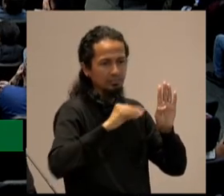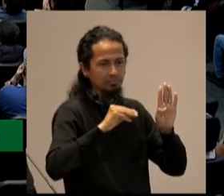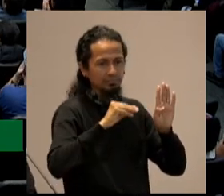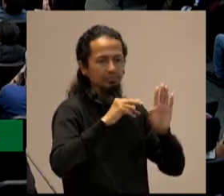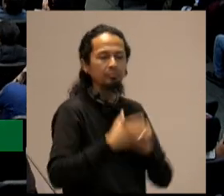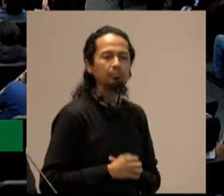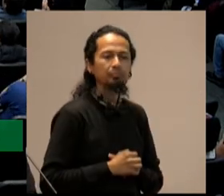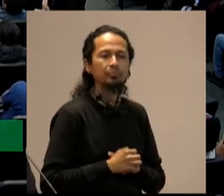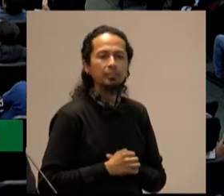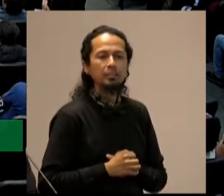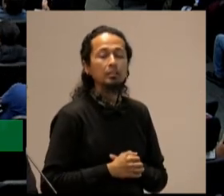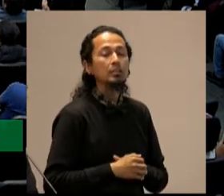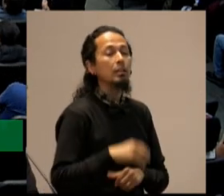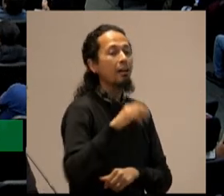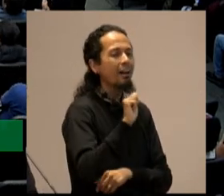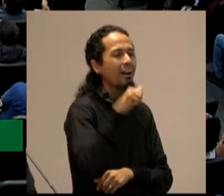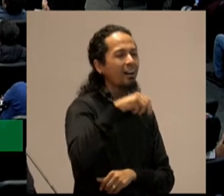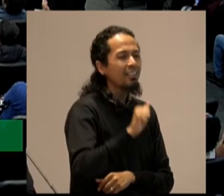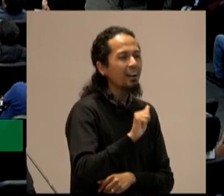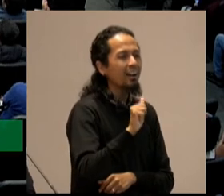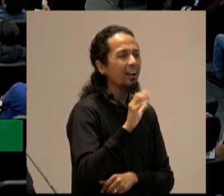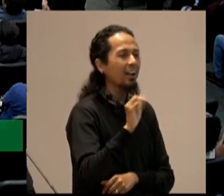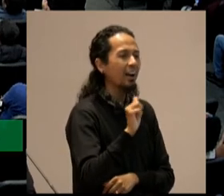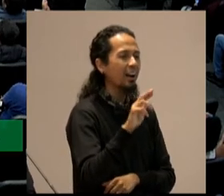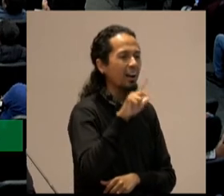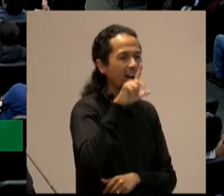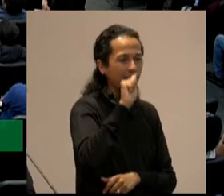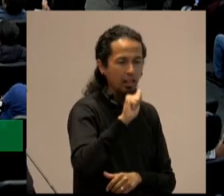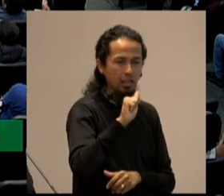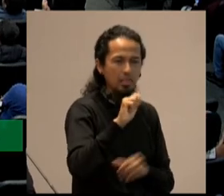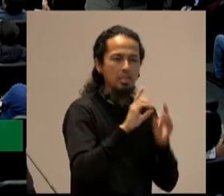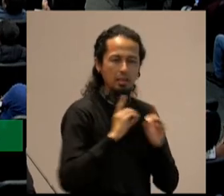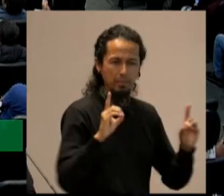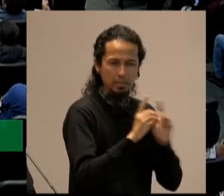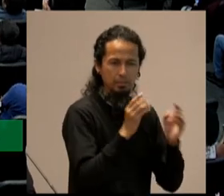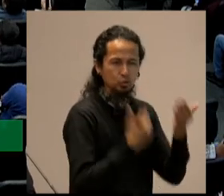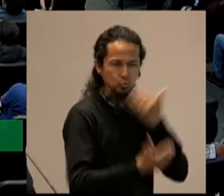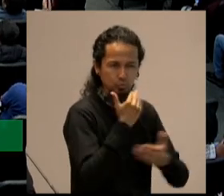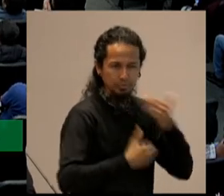Ana Carla, do Departamento de Alimentação Escolar.